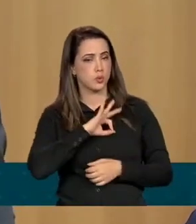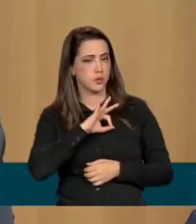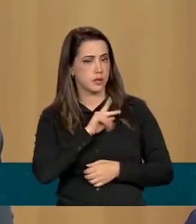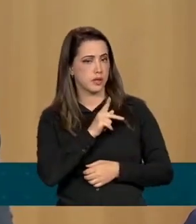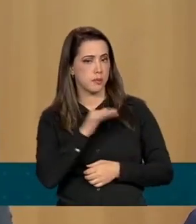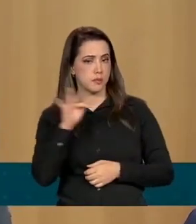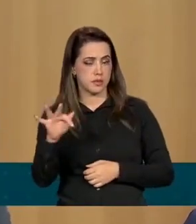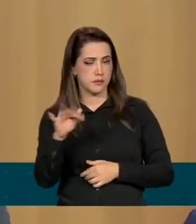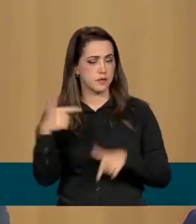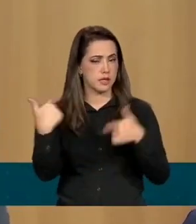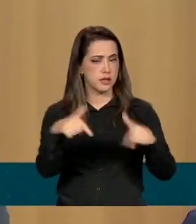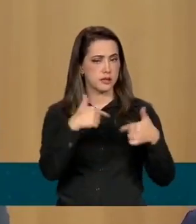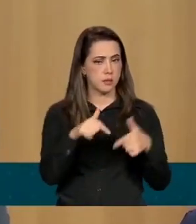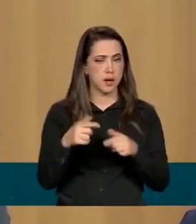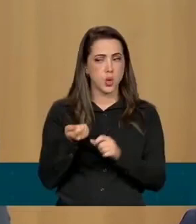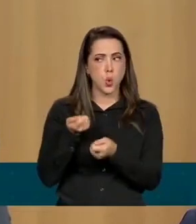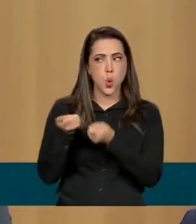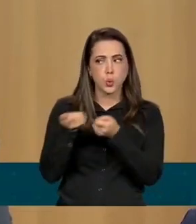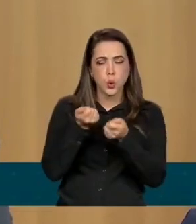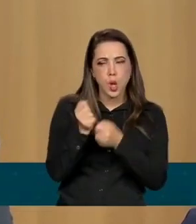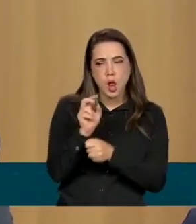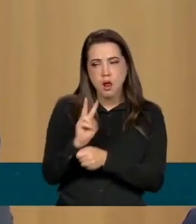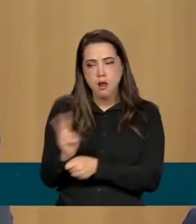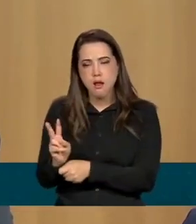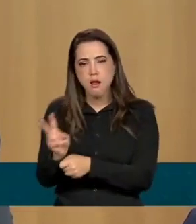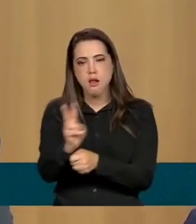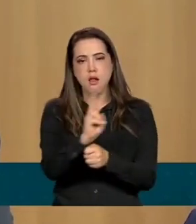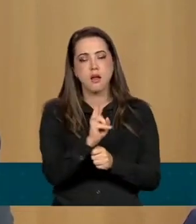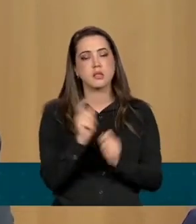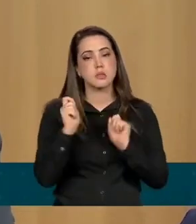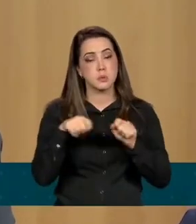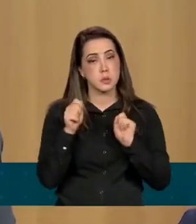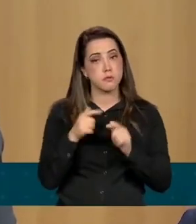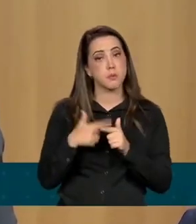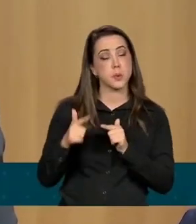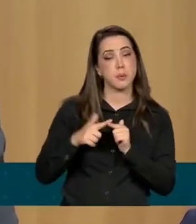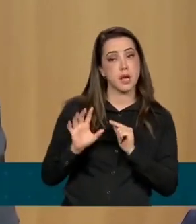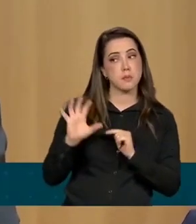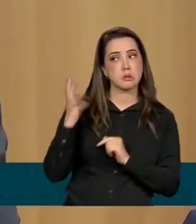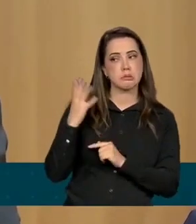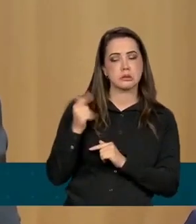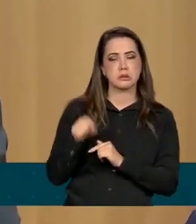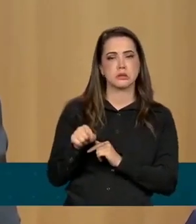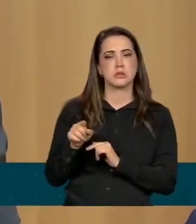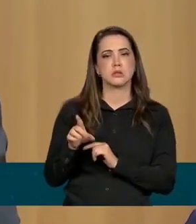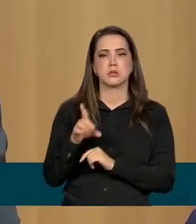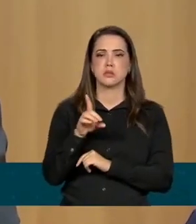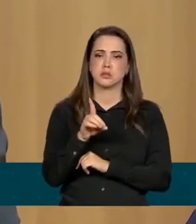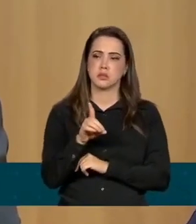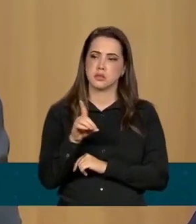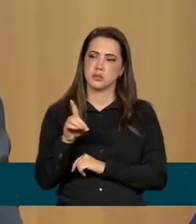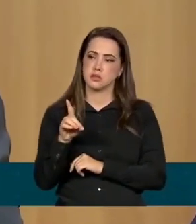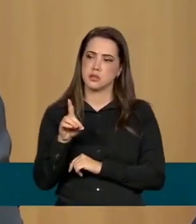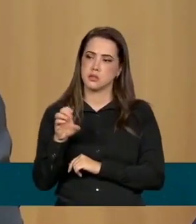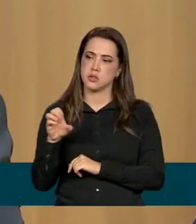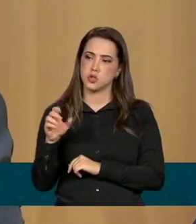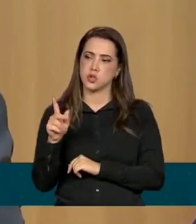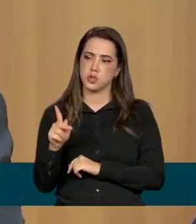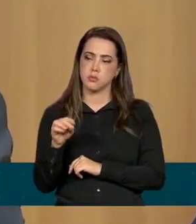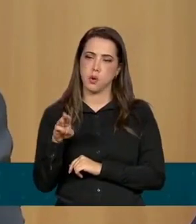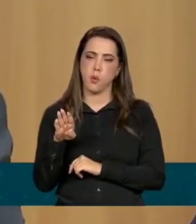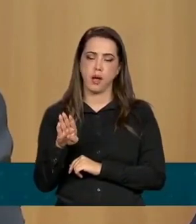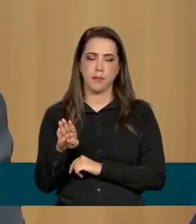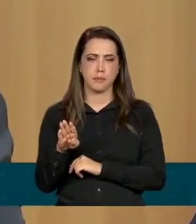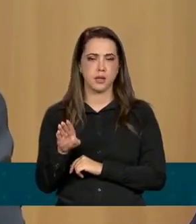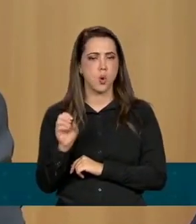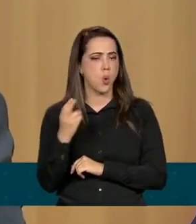estariam especificamente trabalhando no monitoramento dessas supostas ameaças, de possíveis ameaças na Deep Web ou na internet de modo geral.